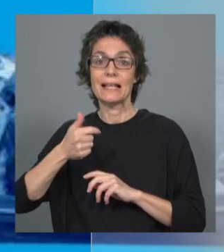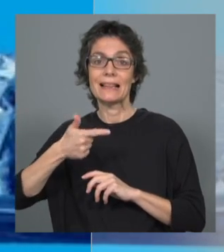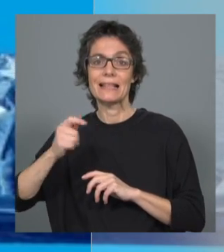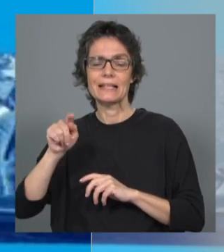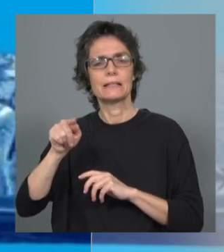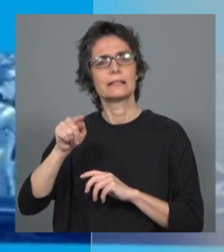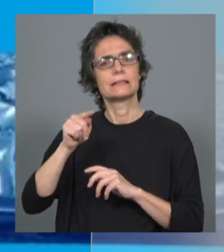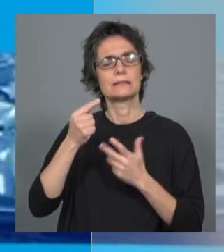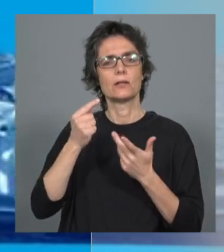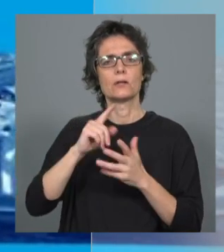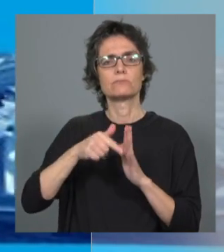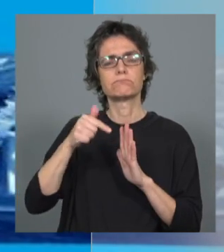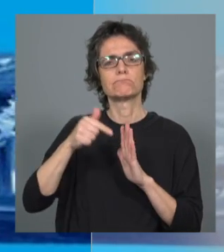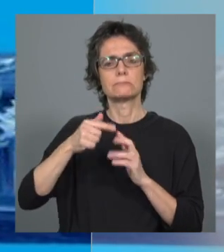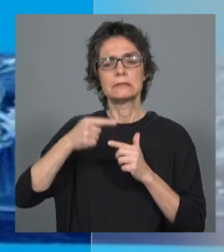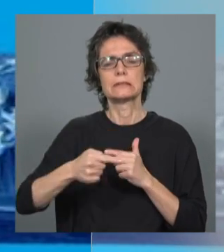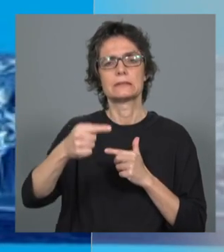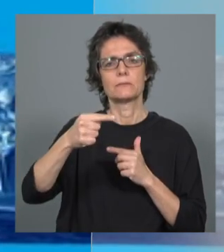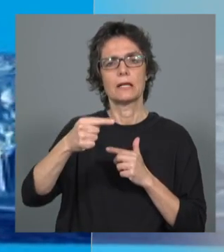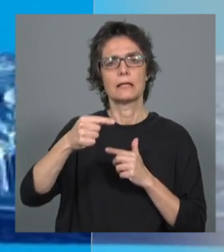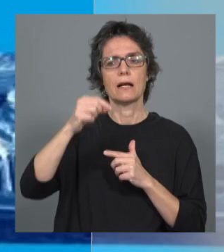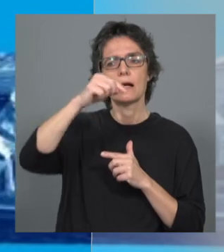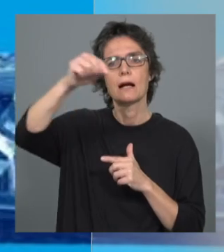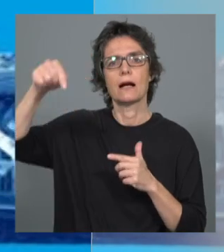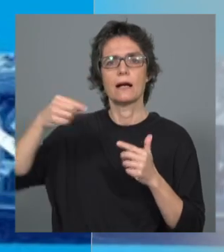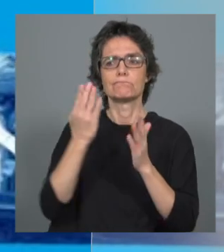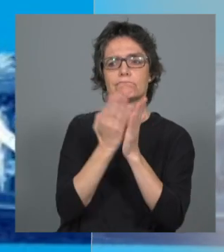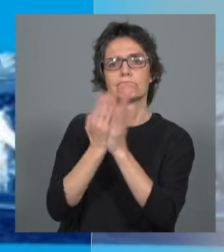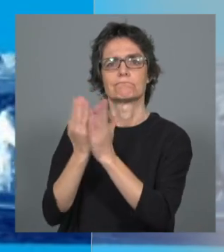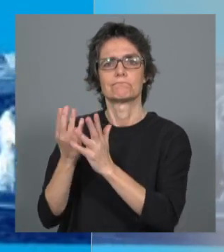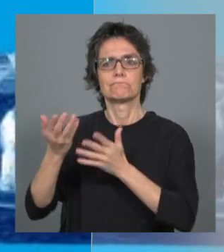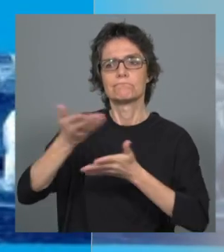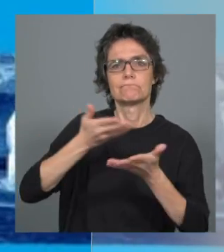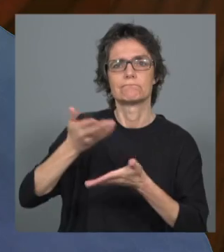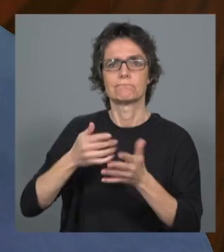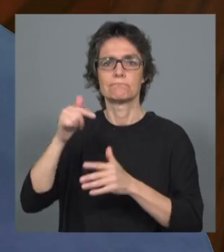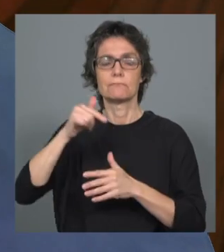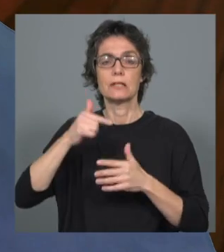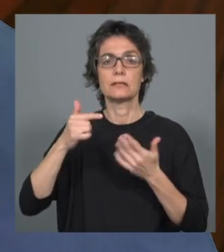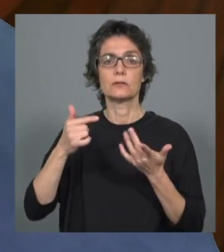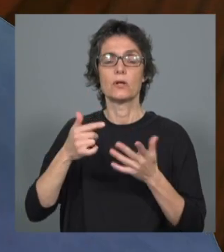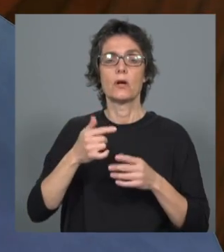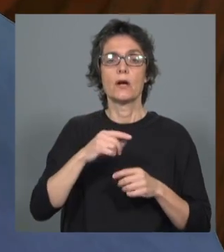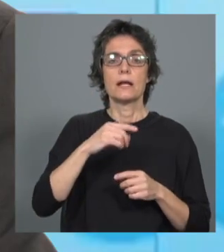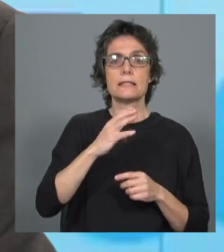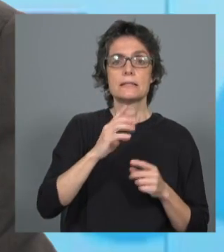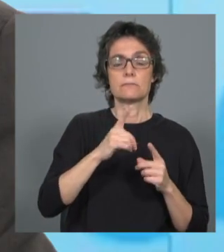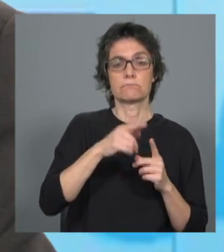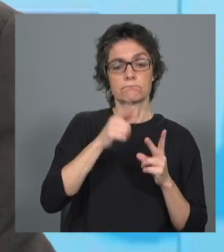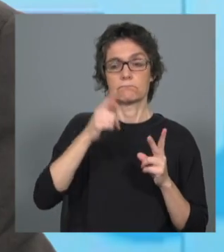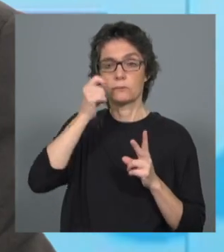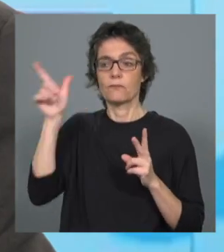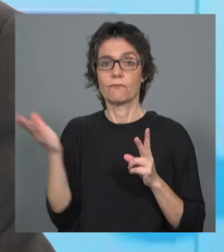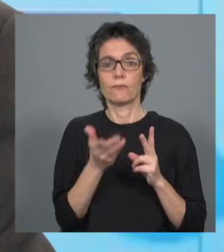começa hoje e decorre até sexta-feira. Estão connosco Sérgio Martins e Dulce Couto, integram a